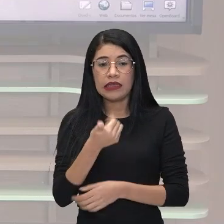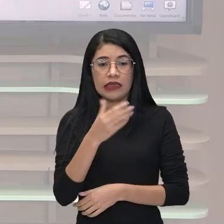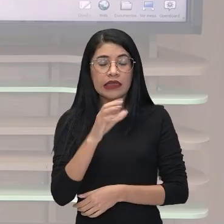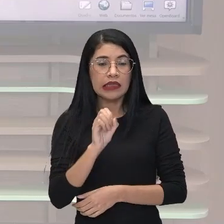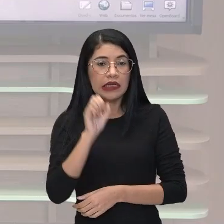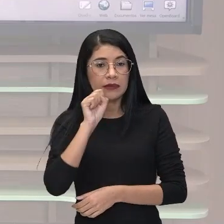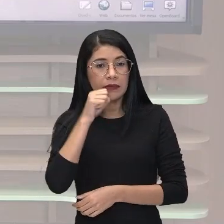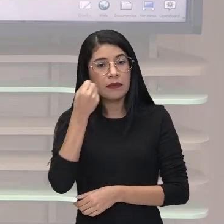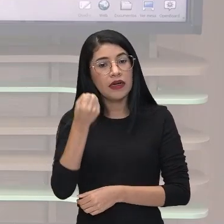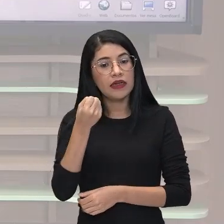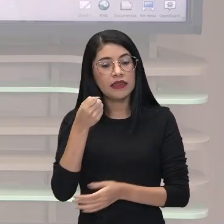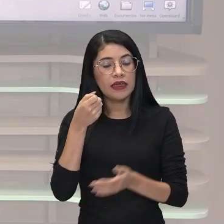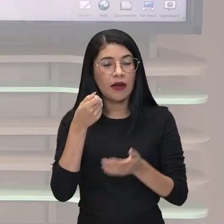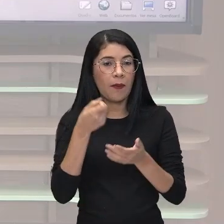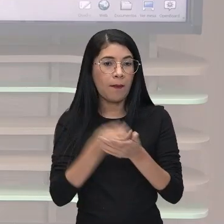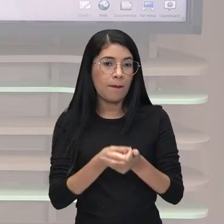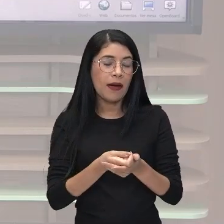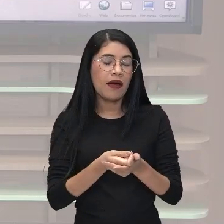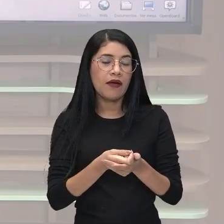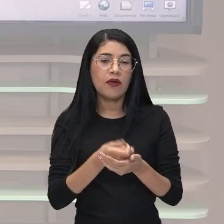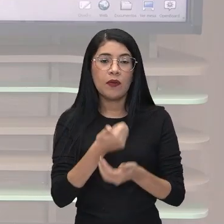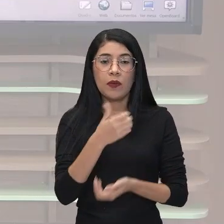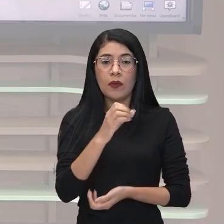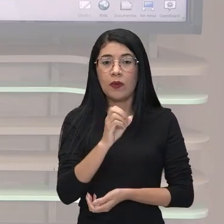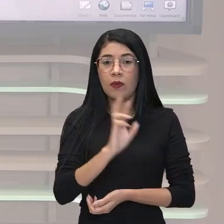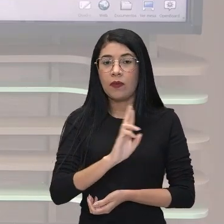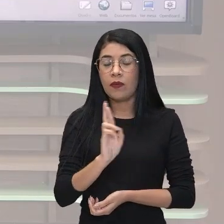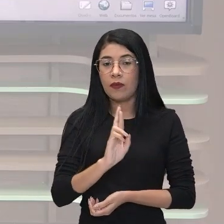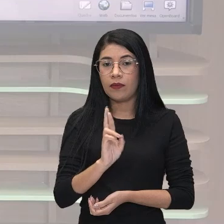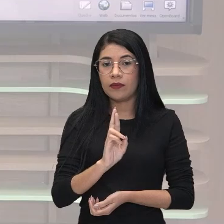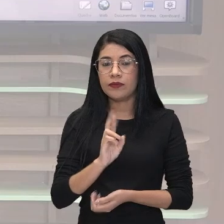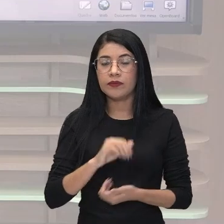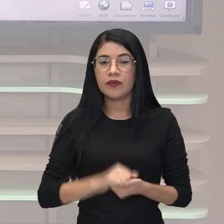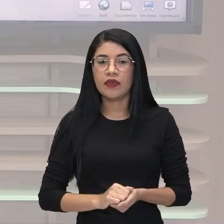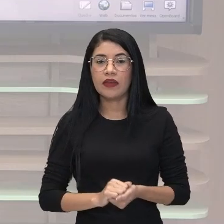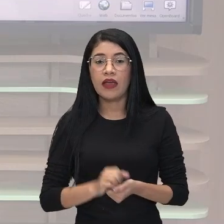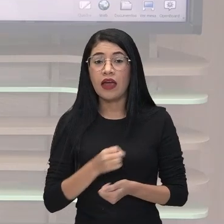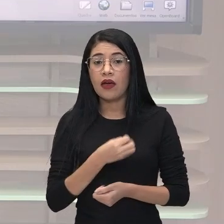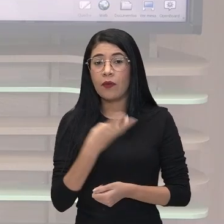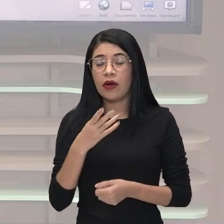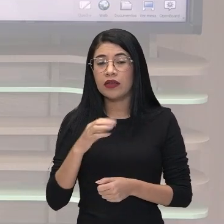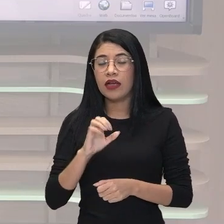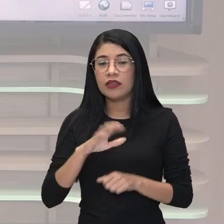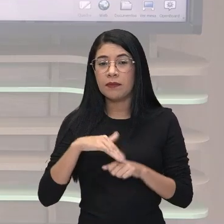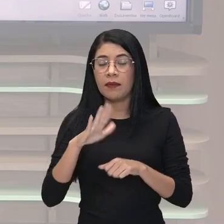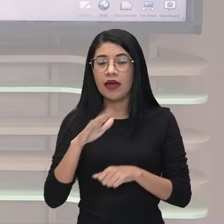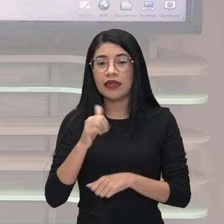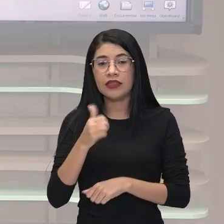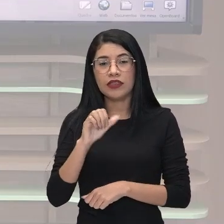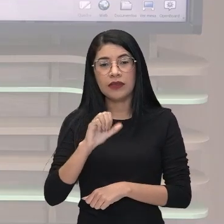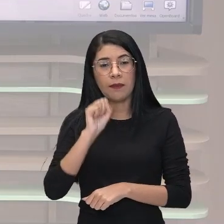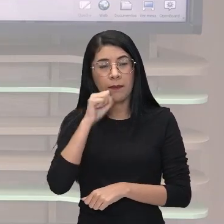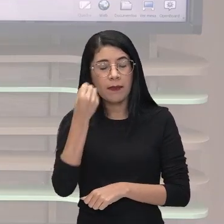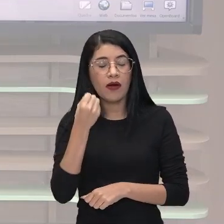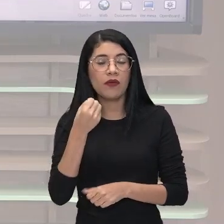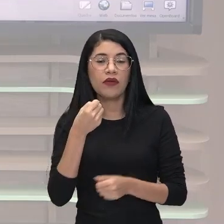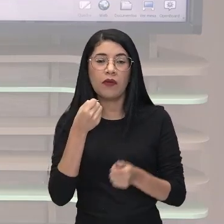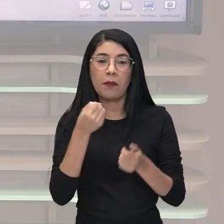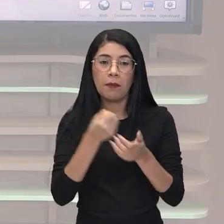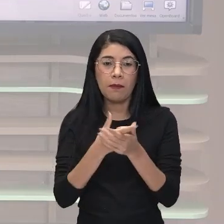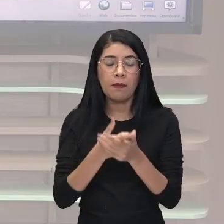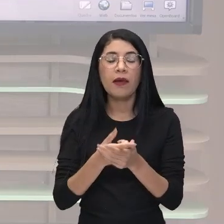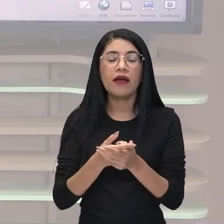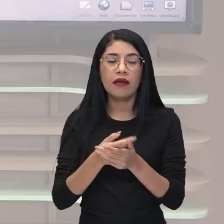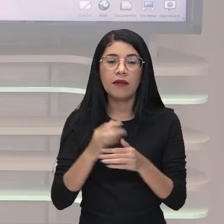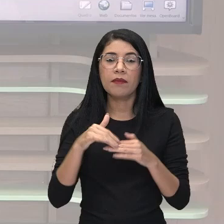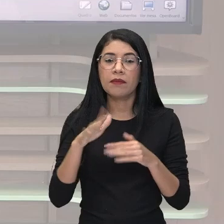dizer, e pagar 10 reais, ok? Quanto mais pães eu comprar, logicamente eu vou pagar mais.